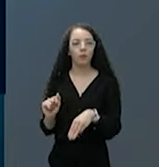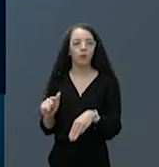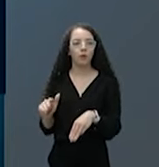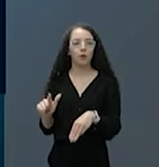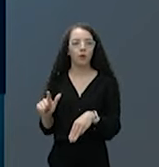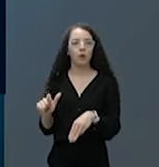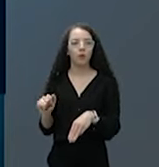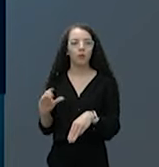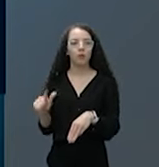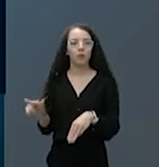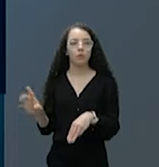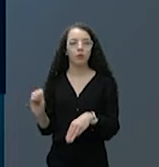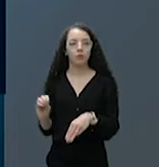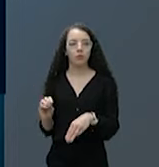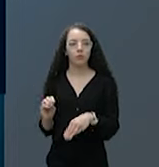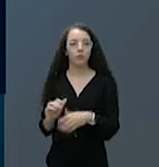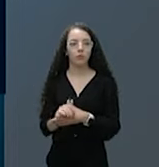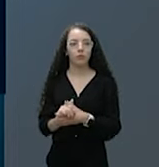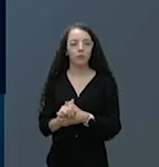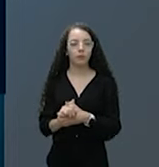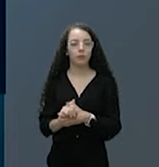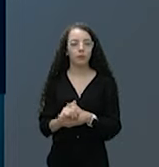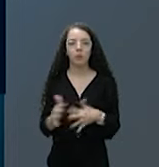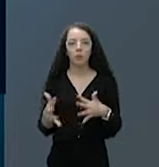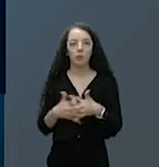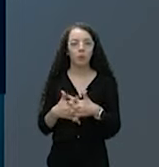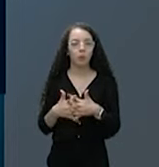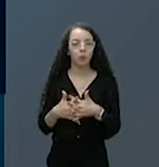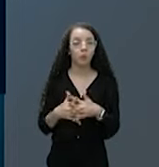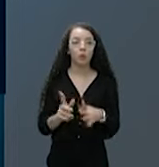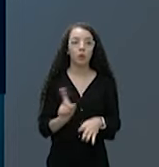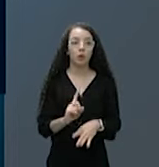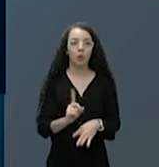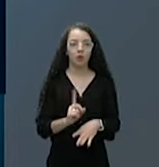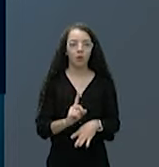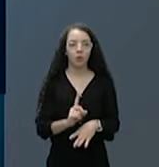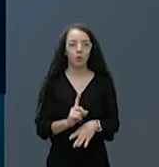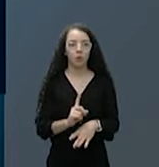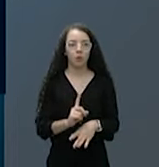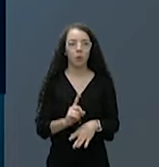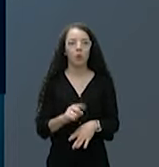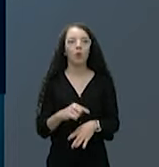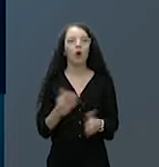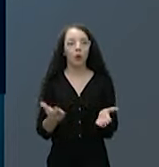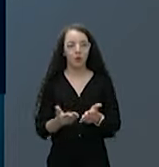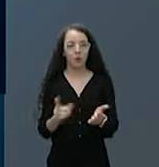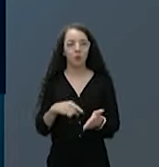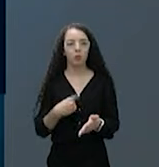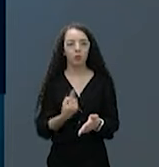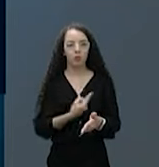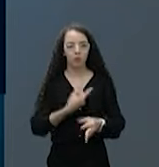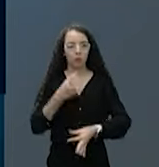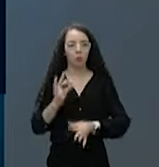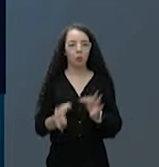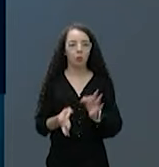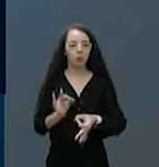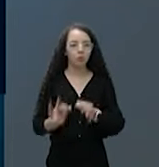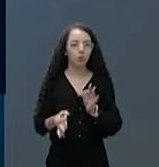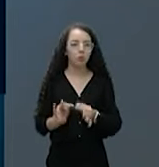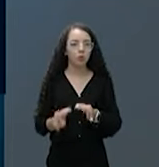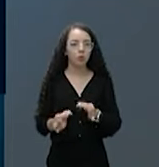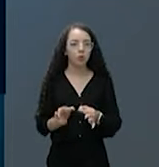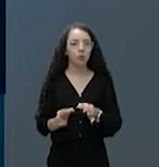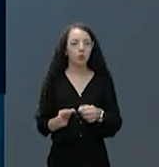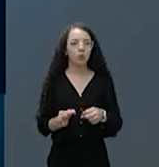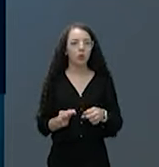outro. Não. Nestes casos que nós estamos julgando, a doutora Vânia me alerta que